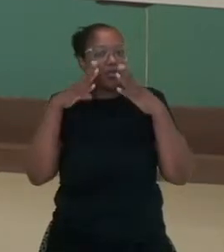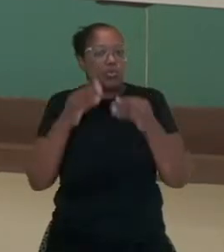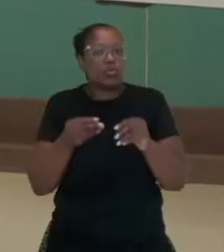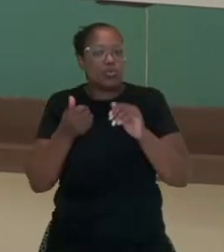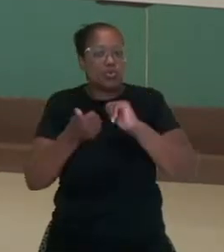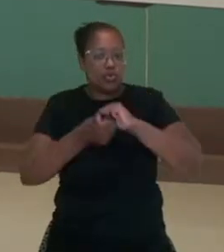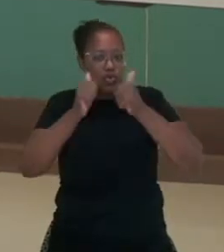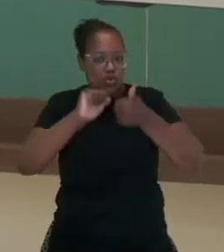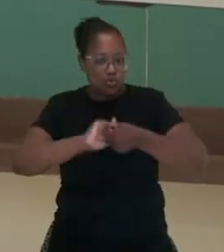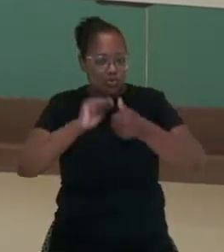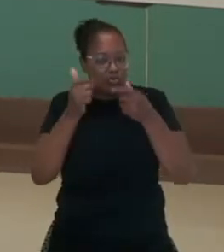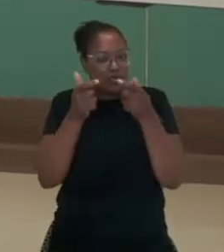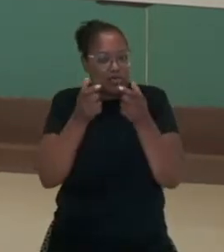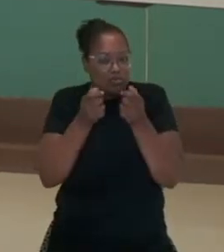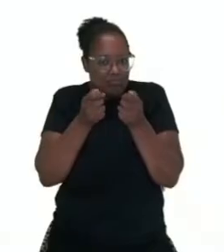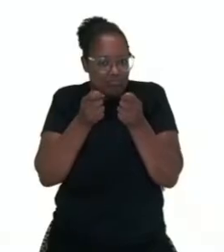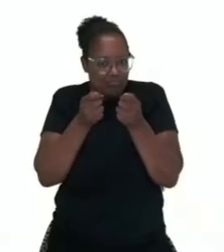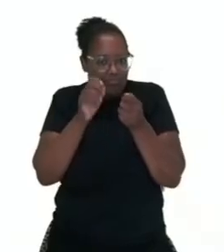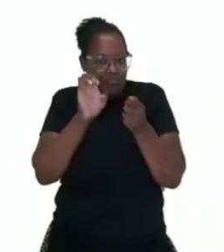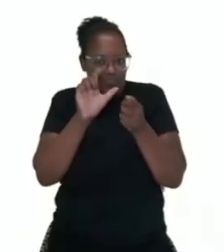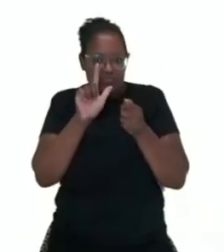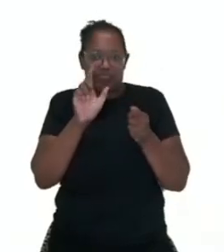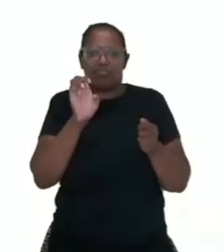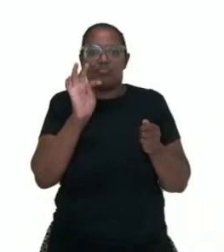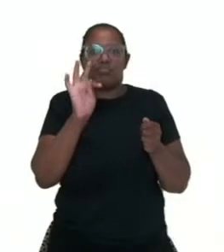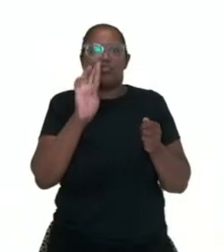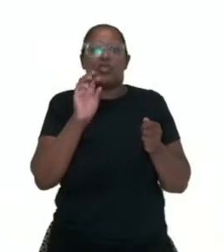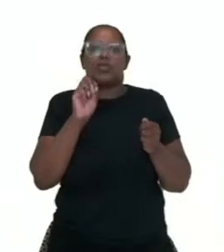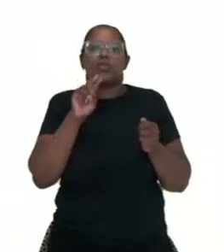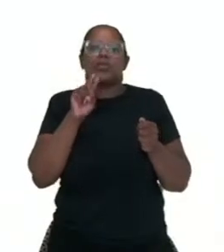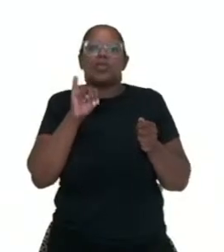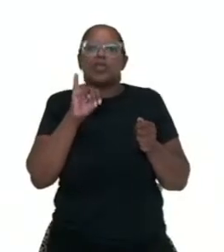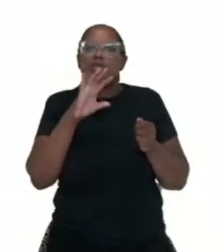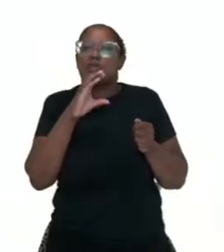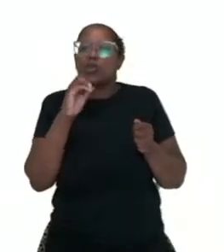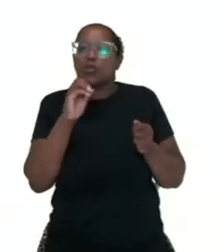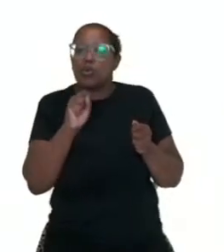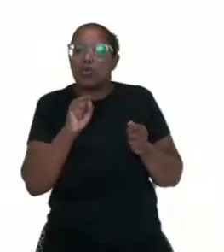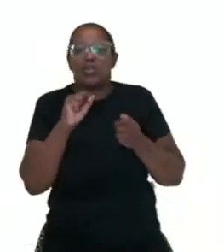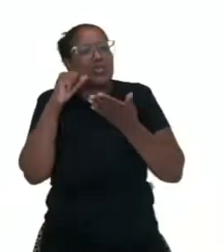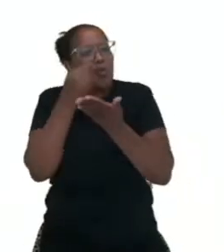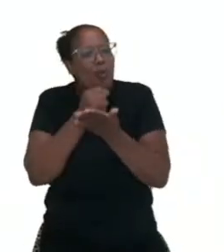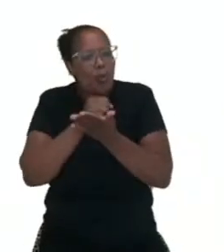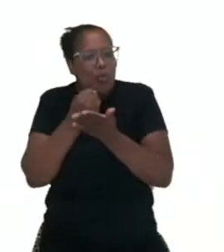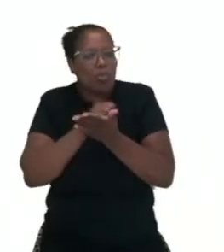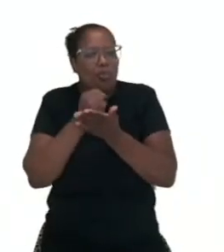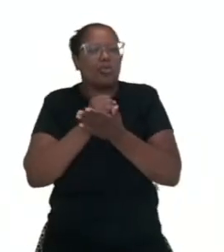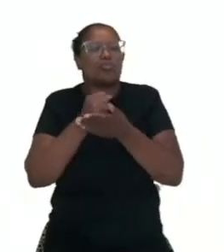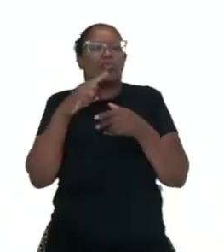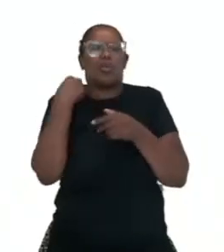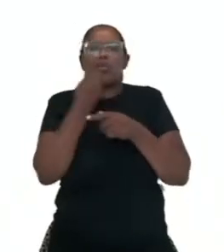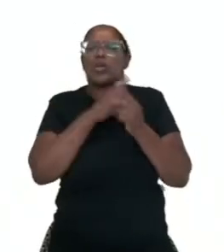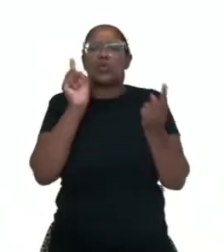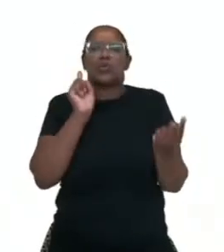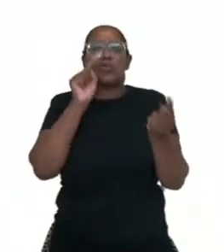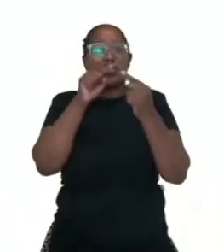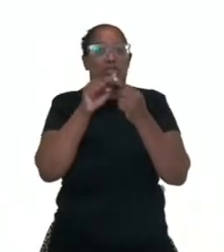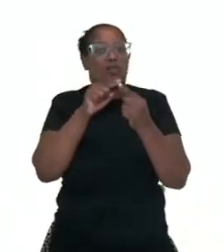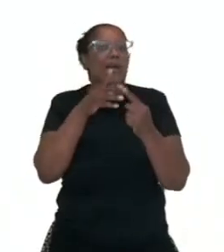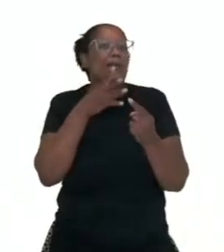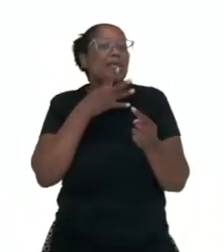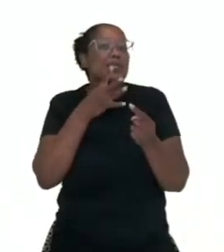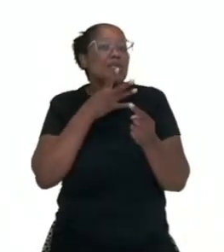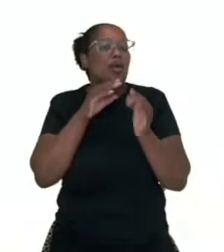jogos eletrônicos. Então, os nossos objetivos são conhecer o conceito, a origem e